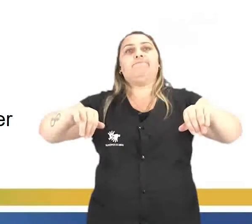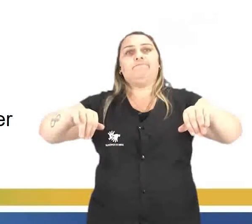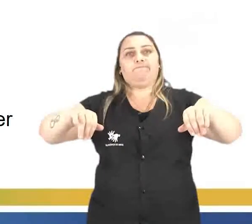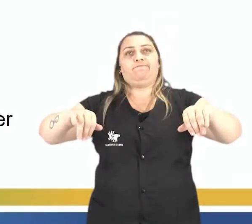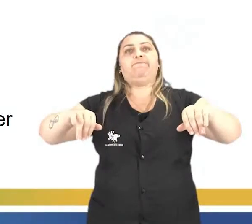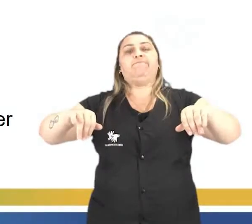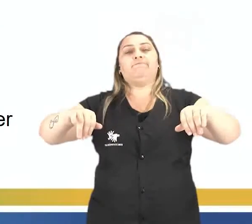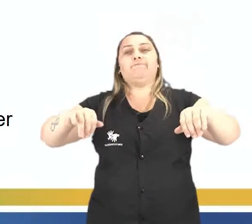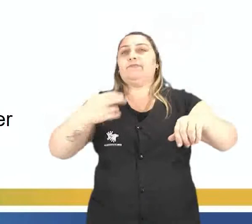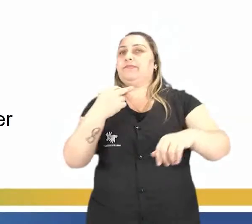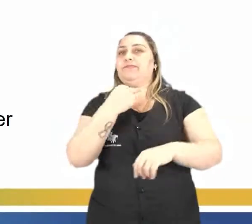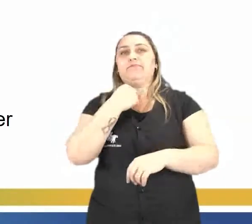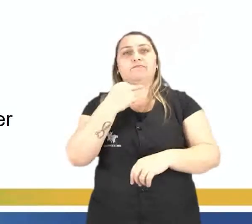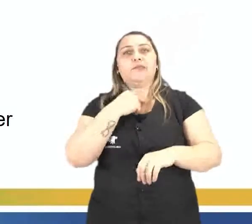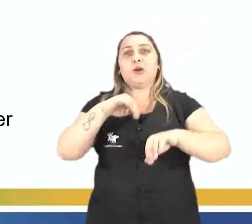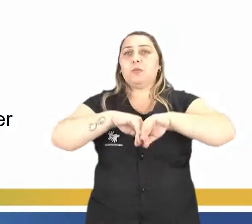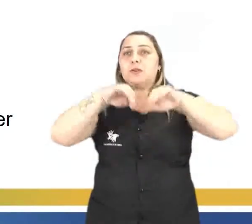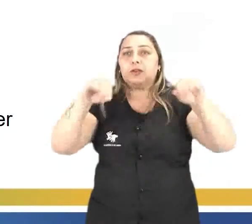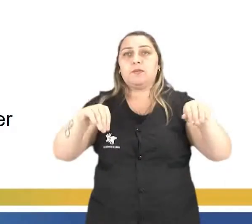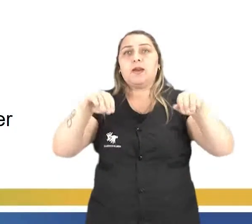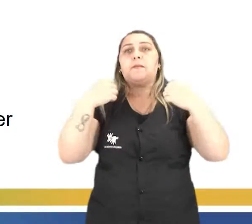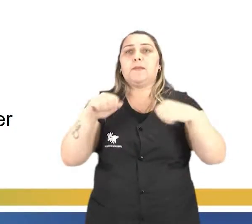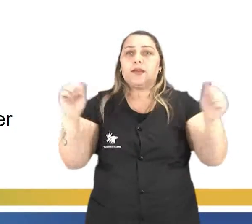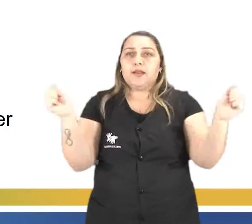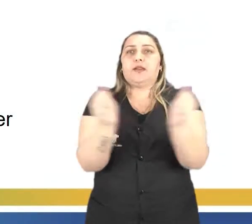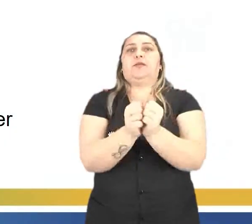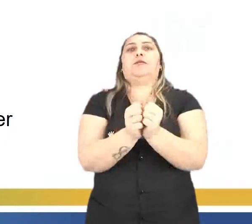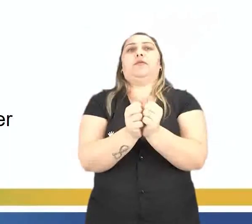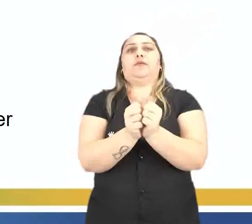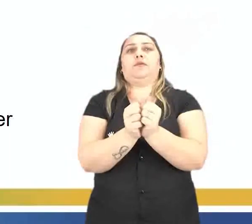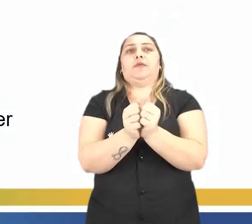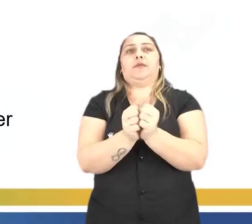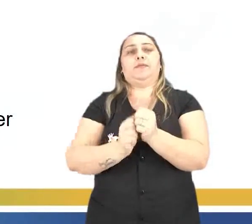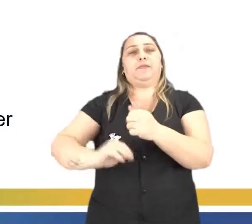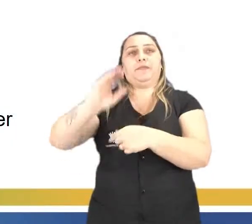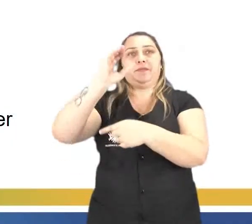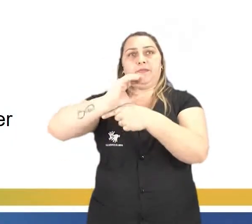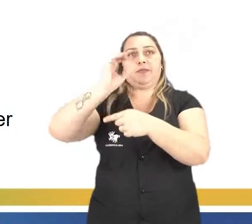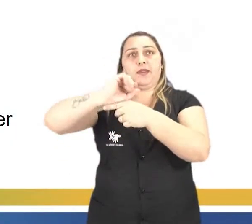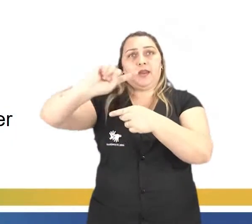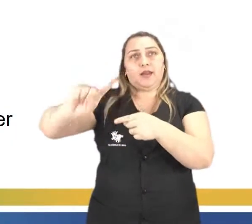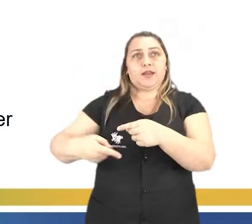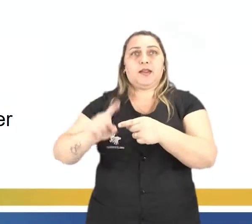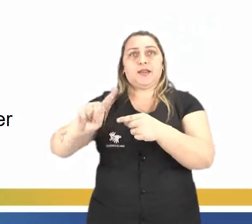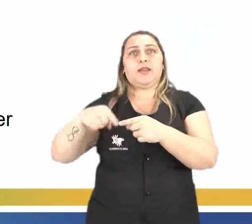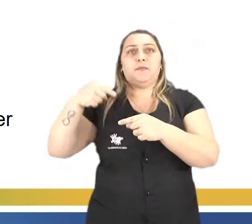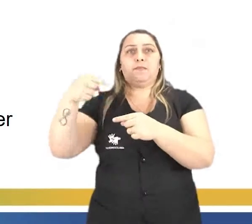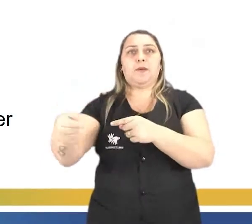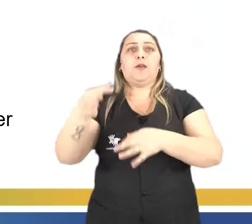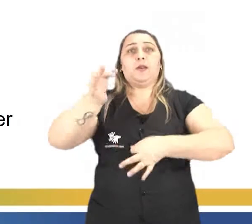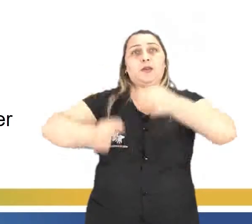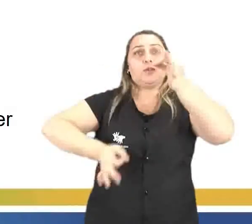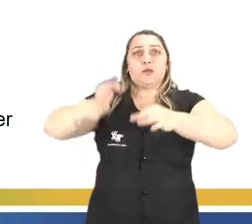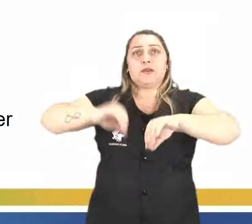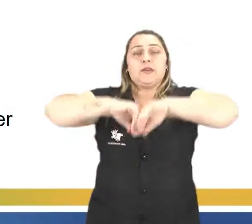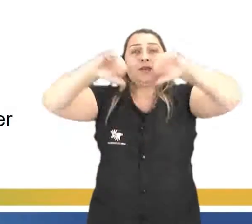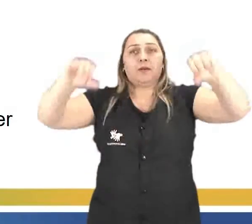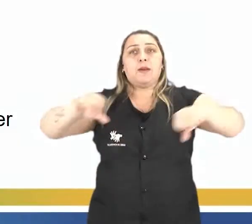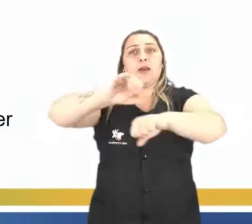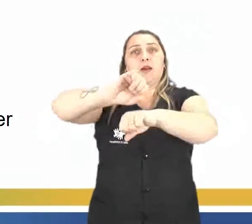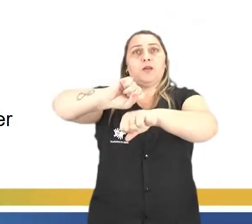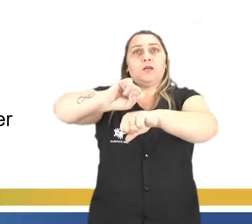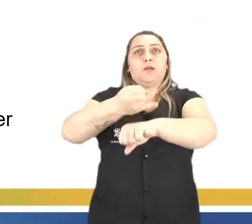separa termos que não podem ser separados, uma das partes, né? A vírgula, na letra C, a vírgula